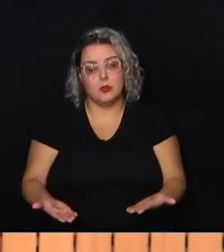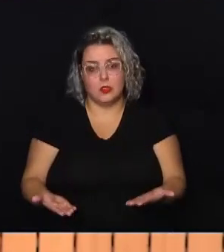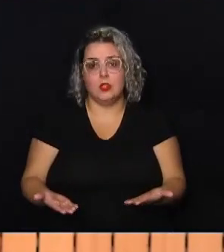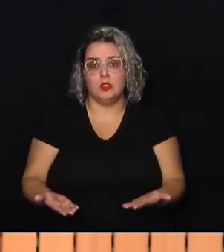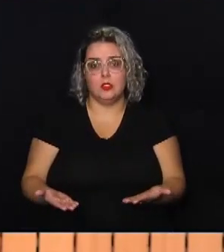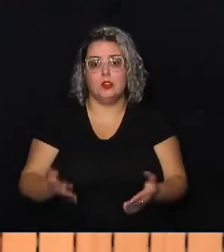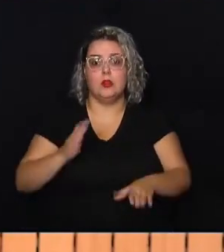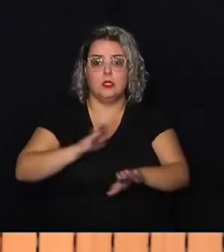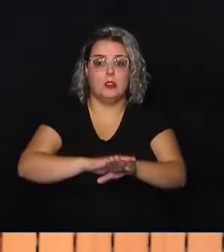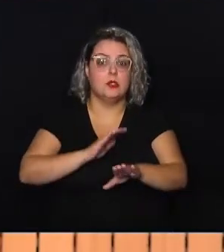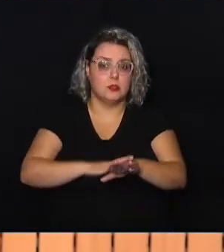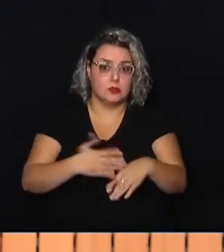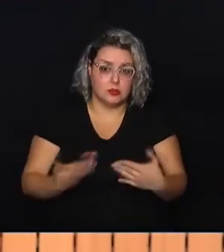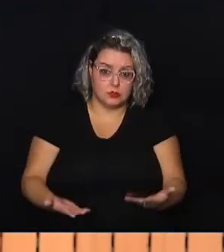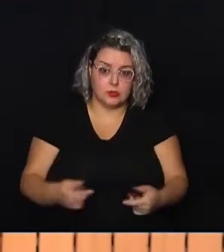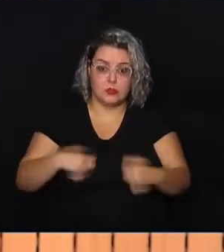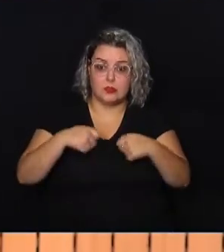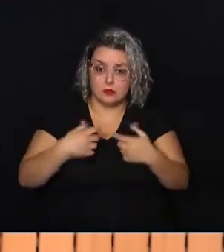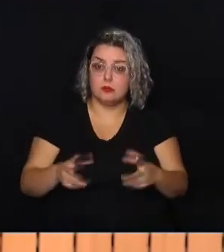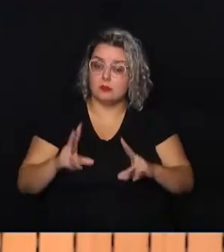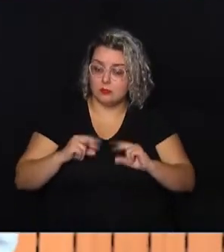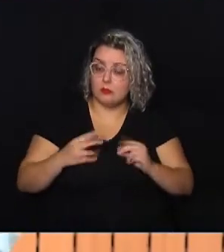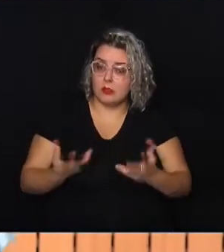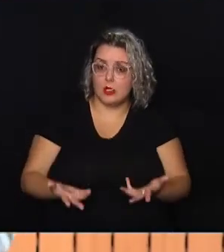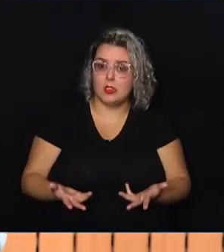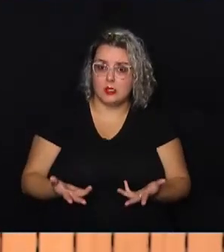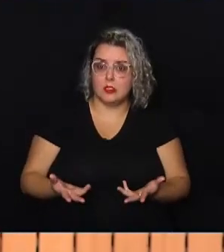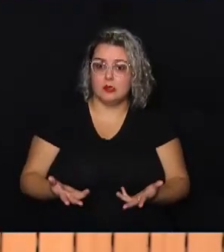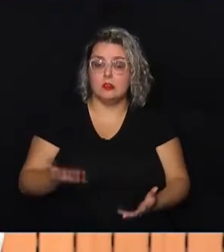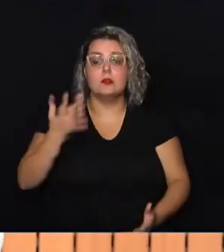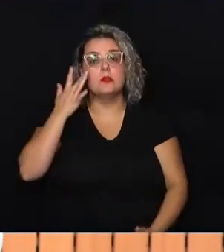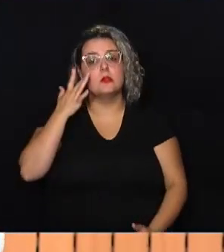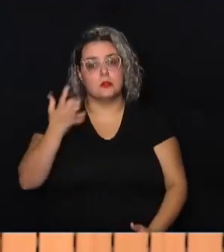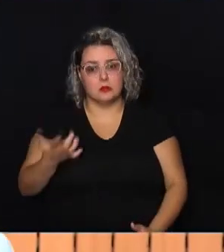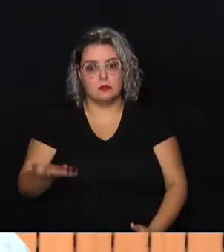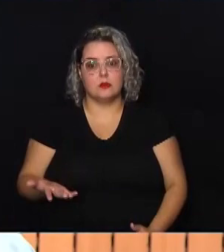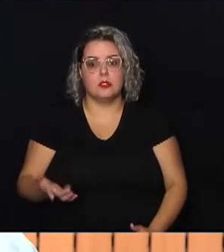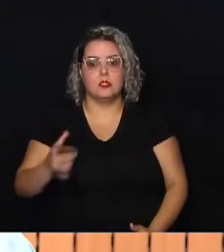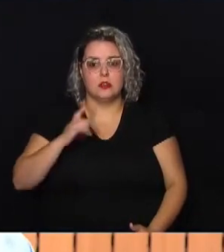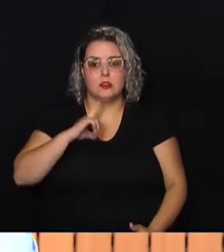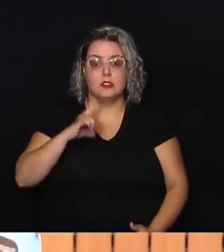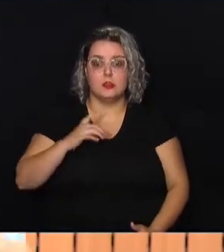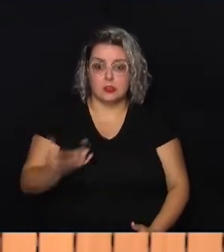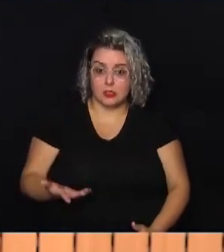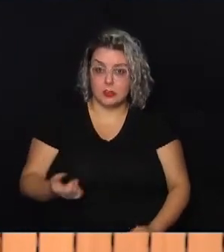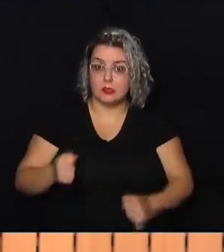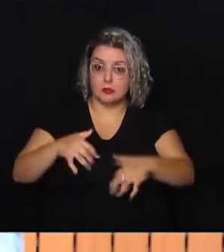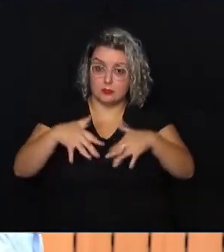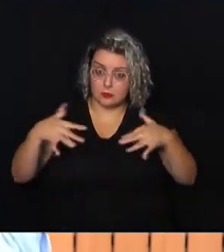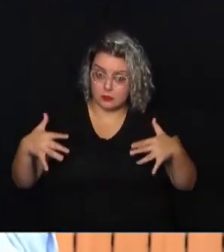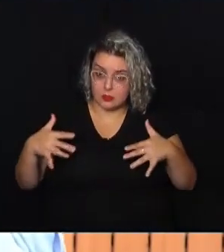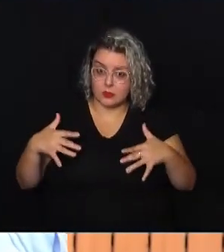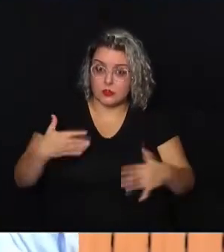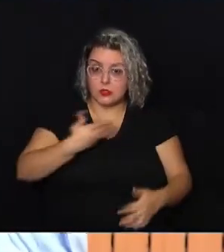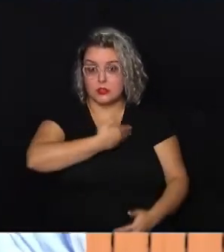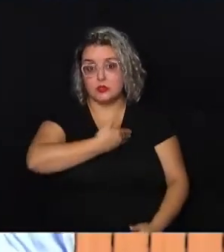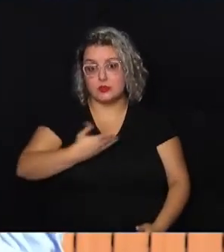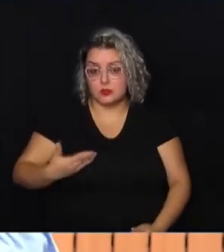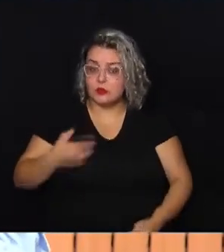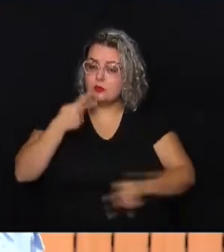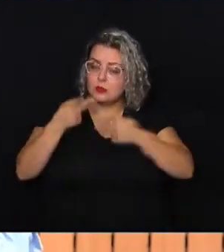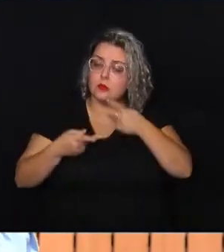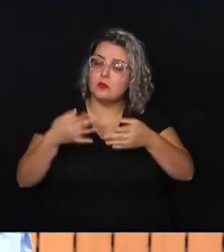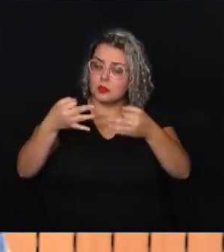as ações necessitam e merecem. E amanhã nós teremos aqui uma audiência pública falando